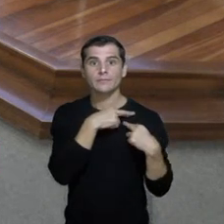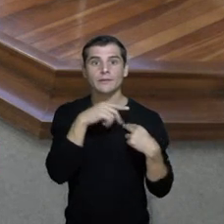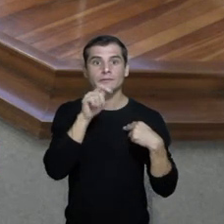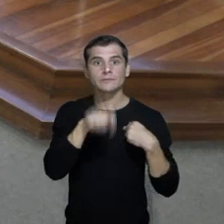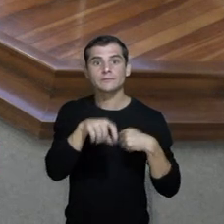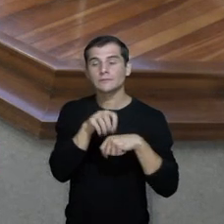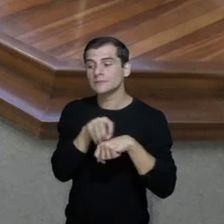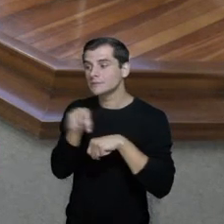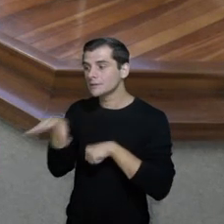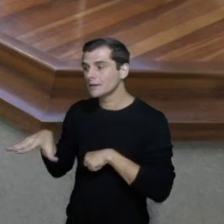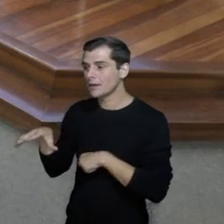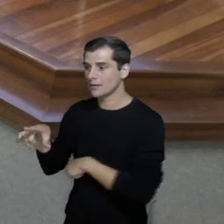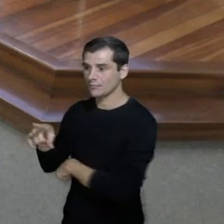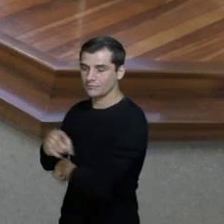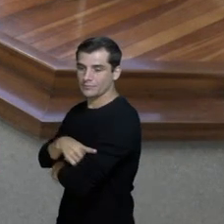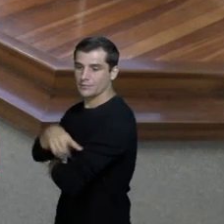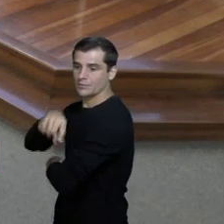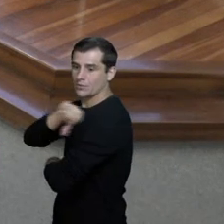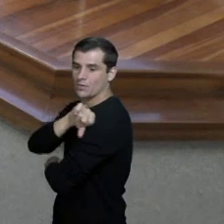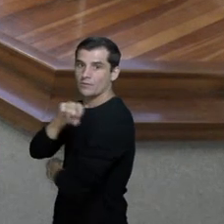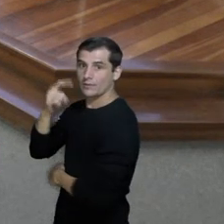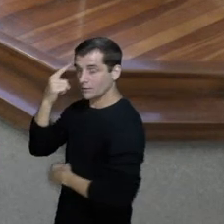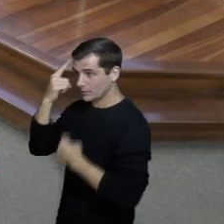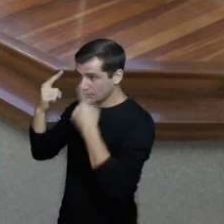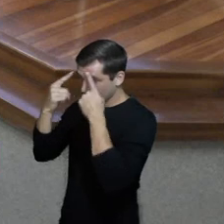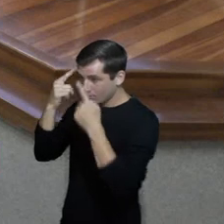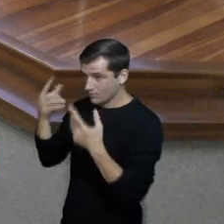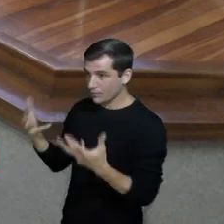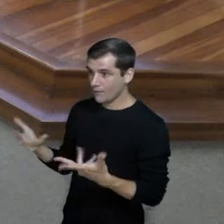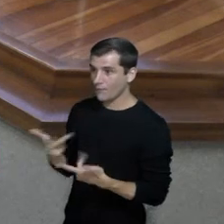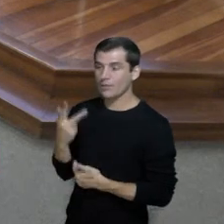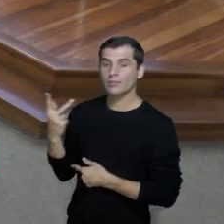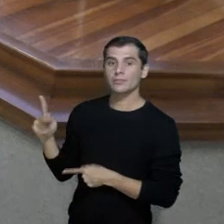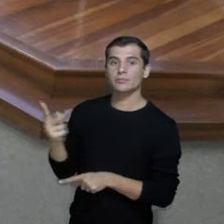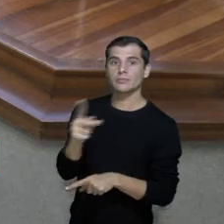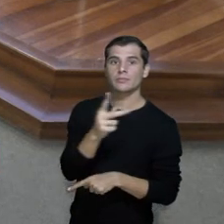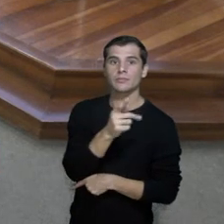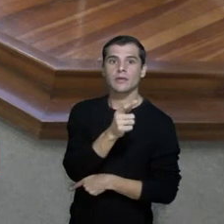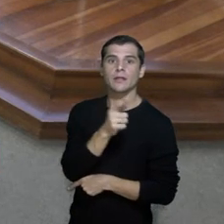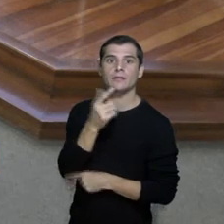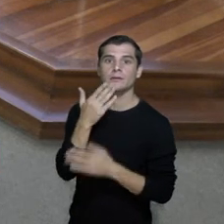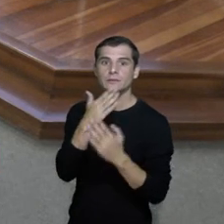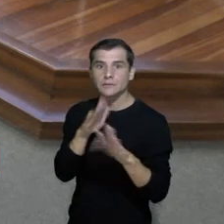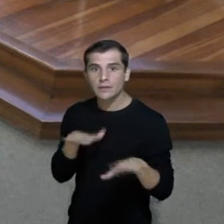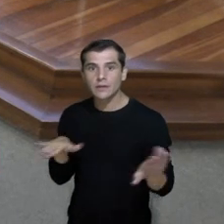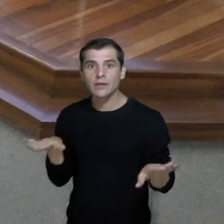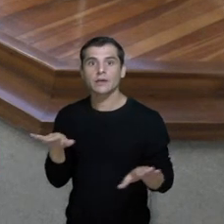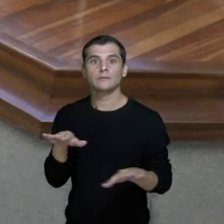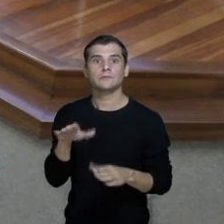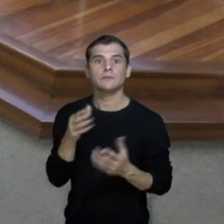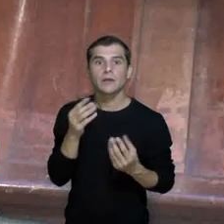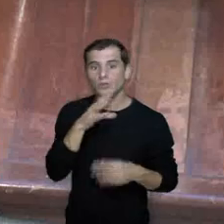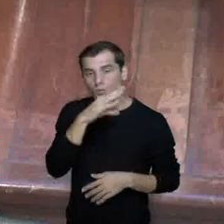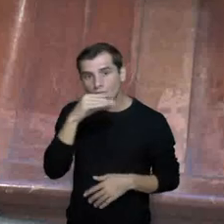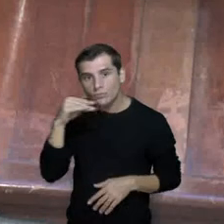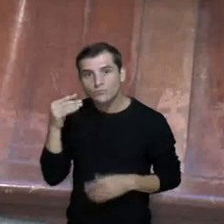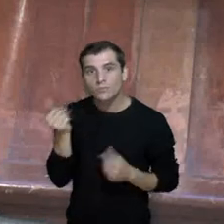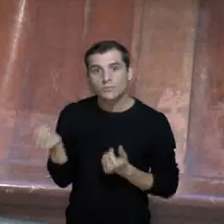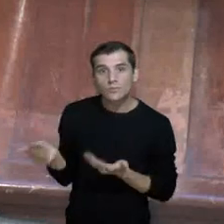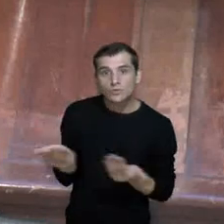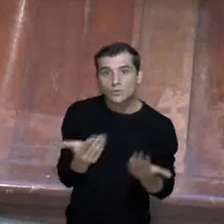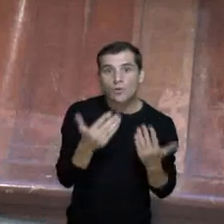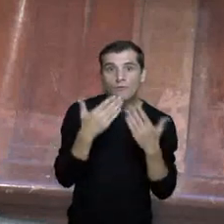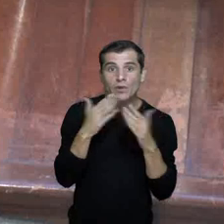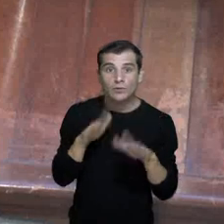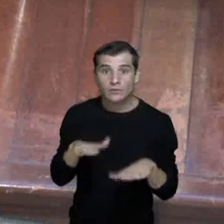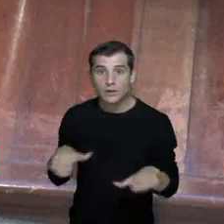fundamental ideias maravilhosas vieram deles adolescentes jovens crianças é